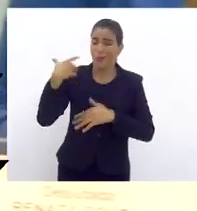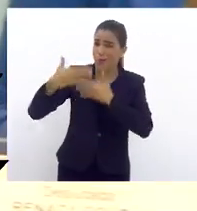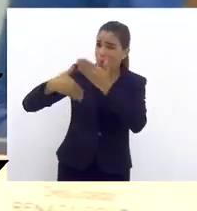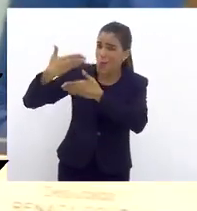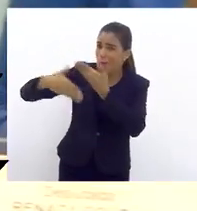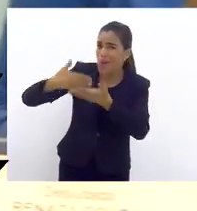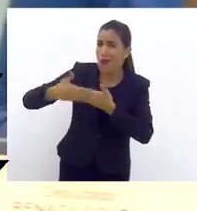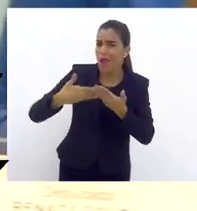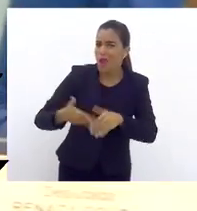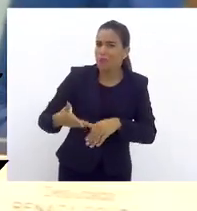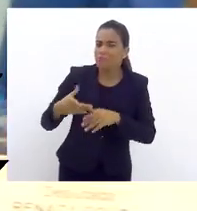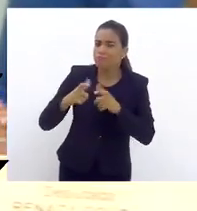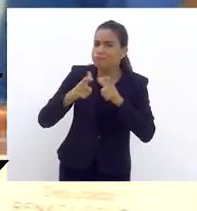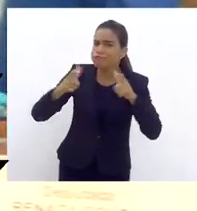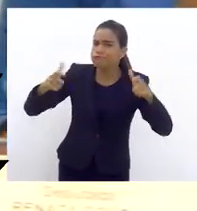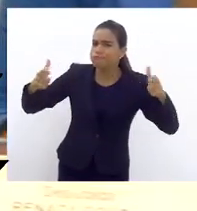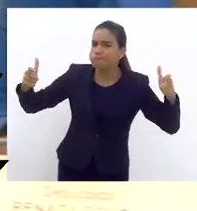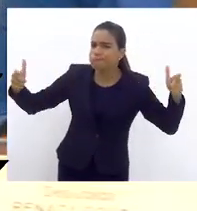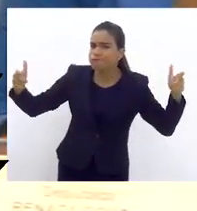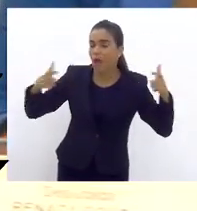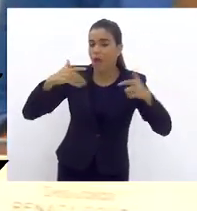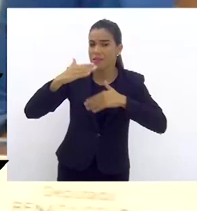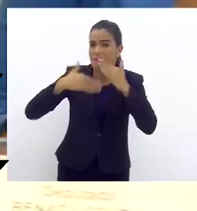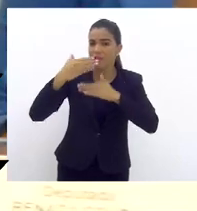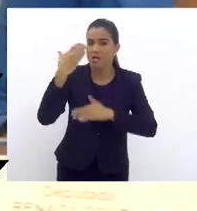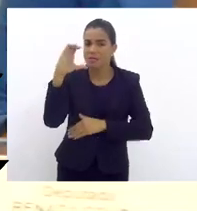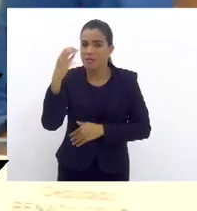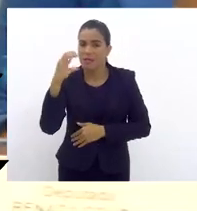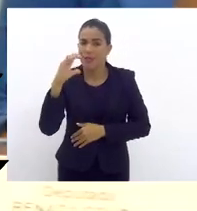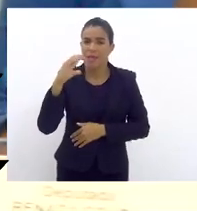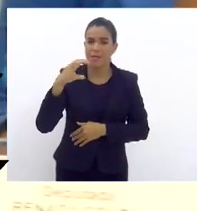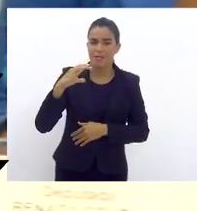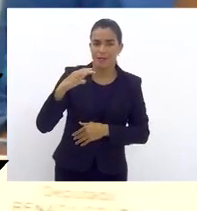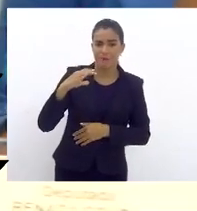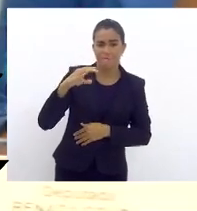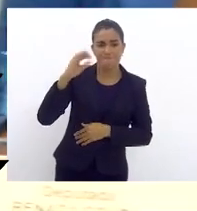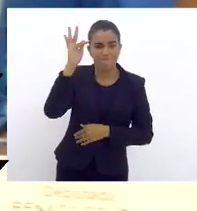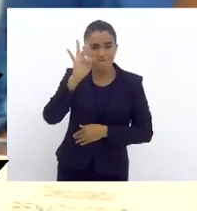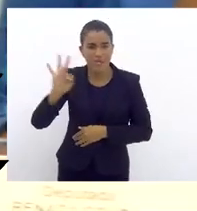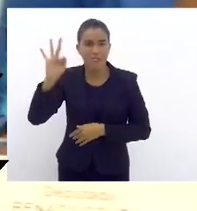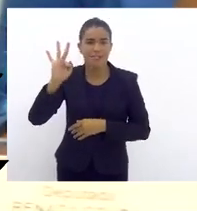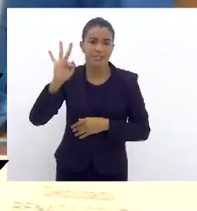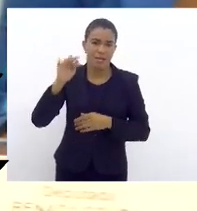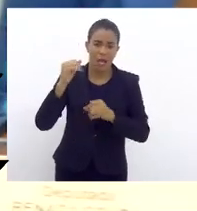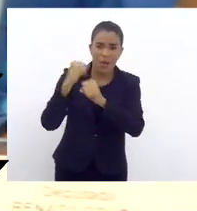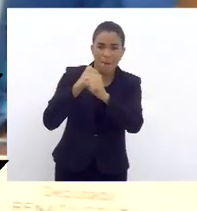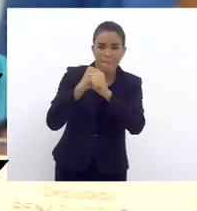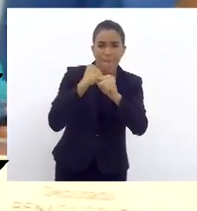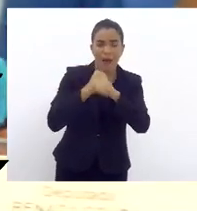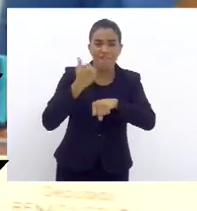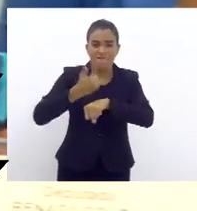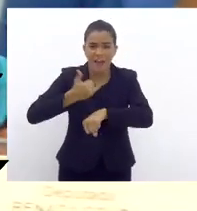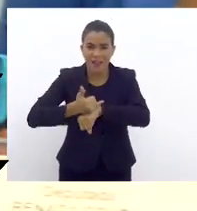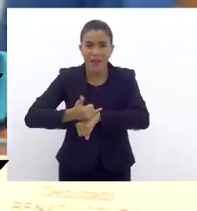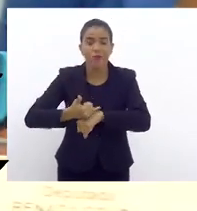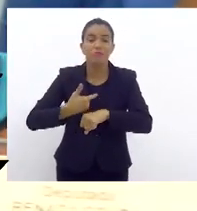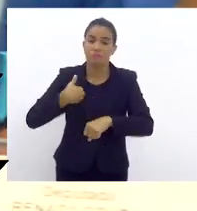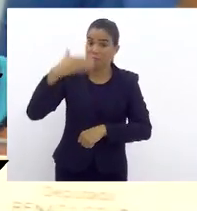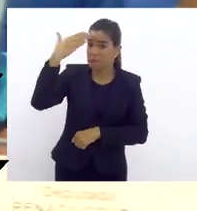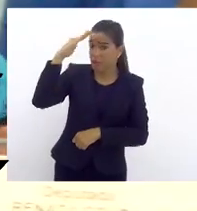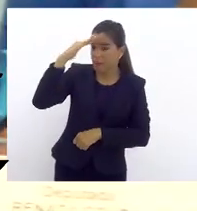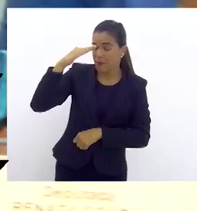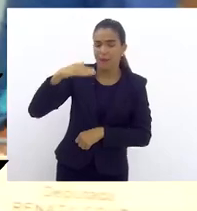cresceram desenvolveram ciência matemática astrofísica Metalúrgica a parte sim do entendimento